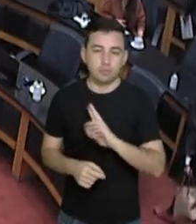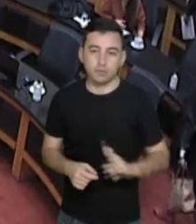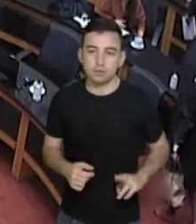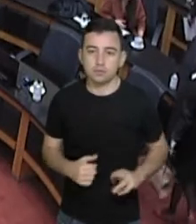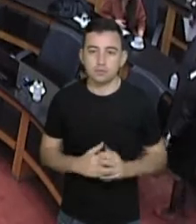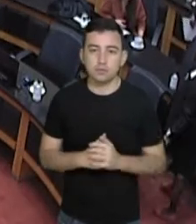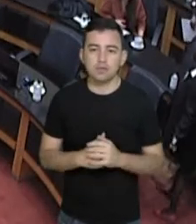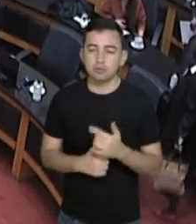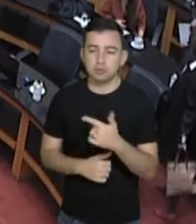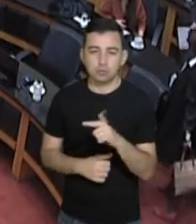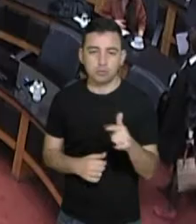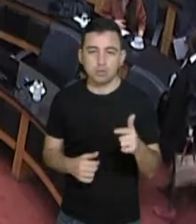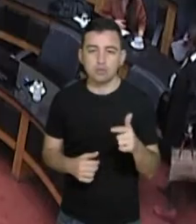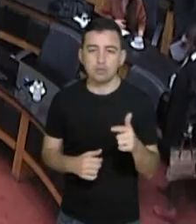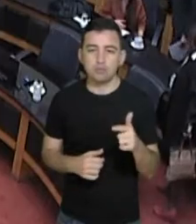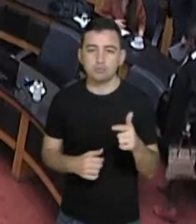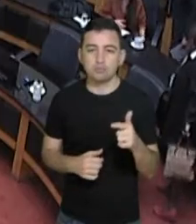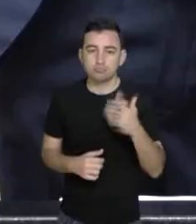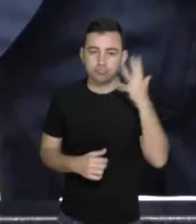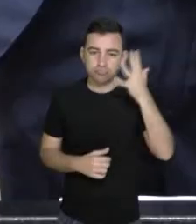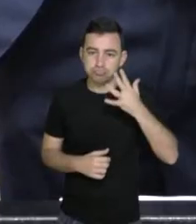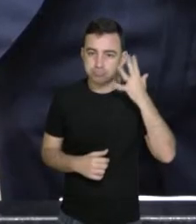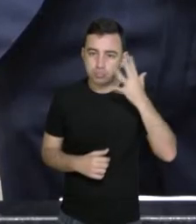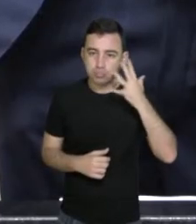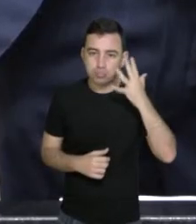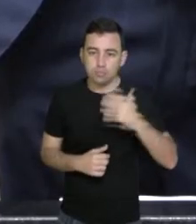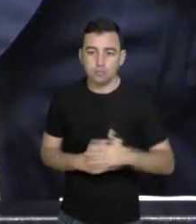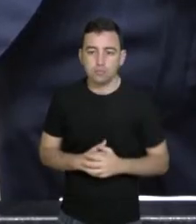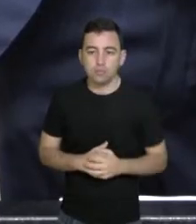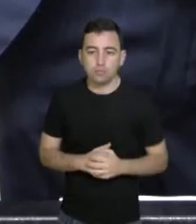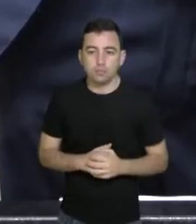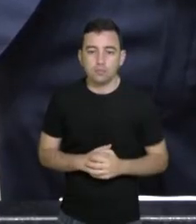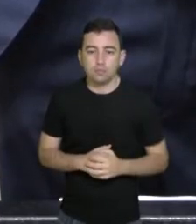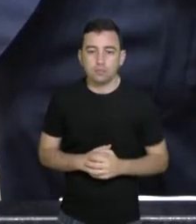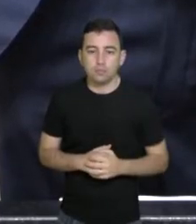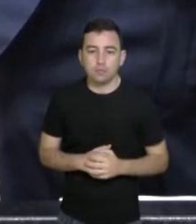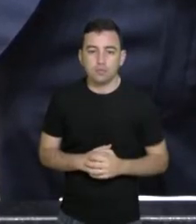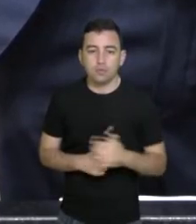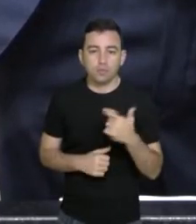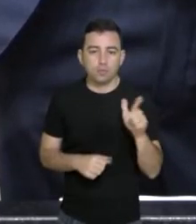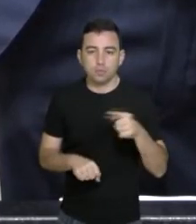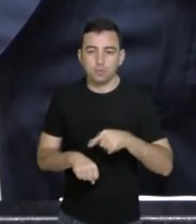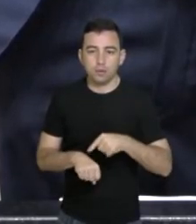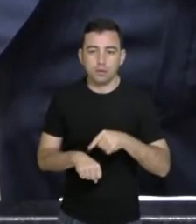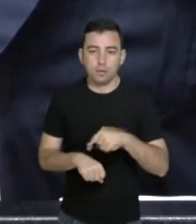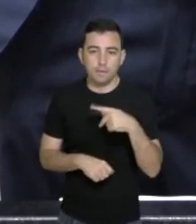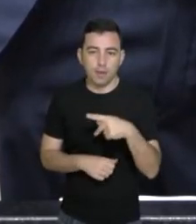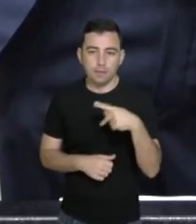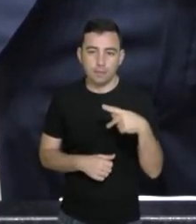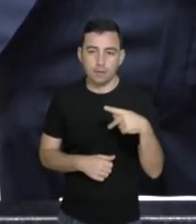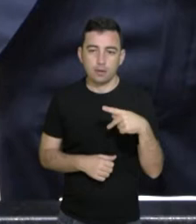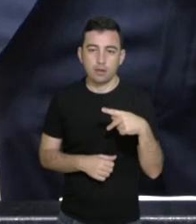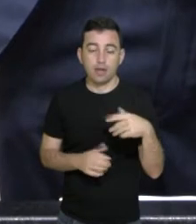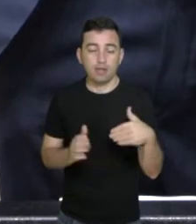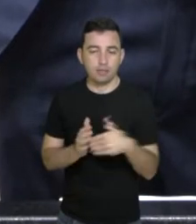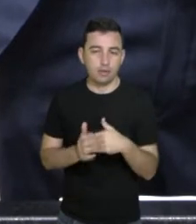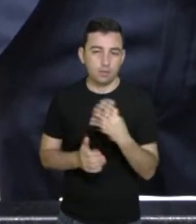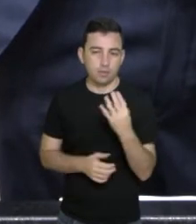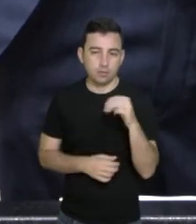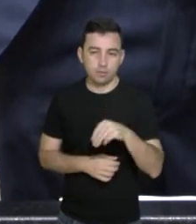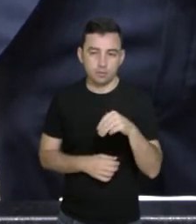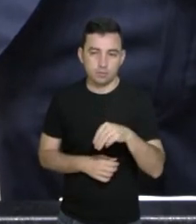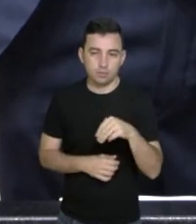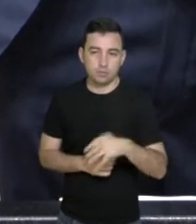Não havendo quem quer fazer uso da palavra, próximo horário pertence ao PP por até 4 minutos e 30